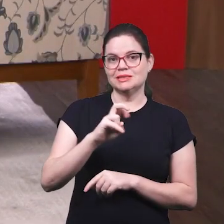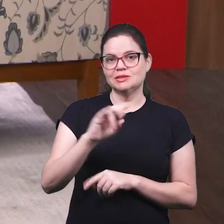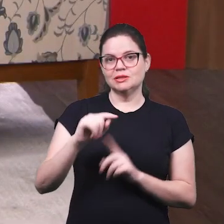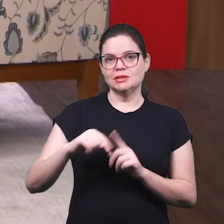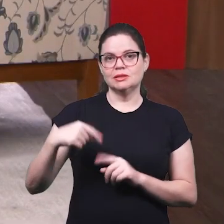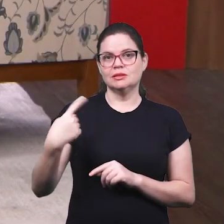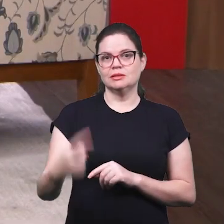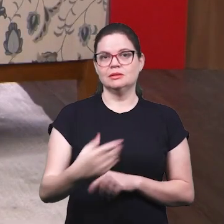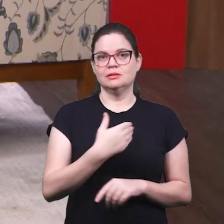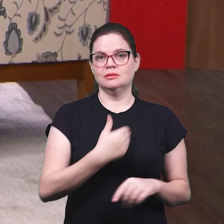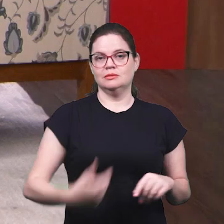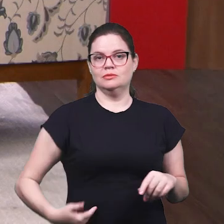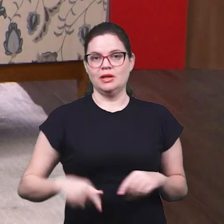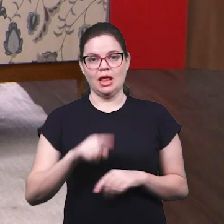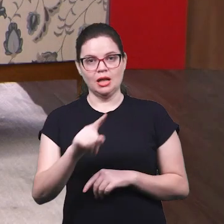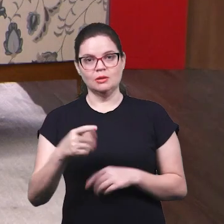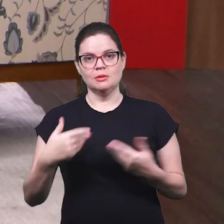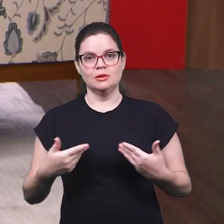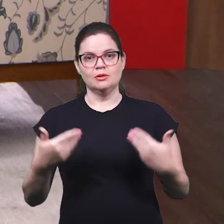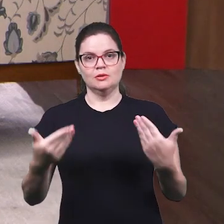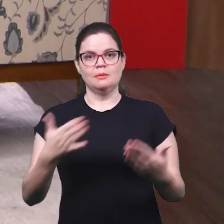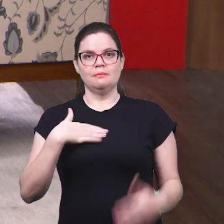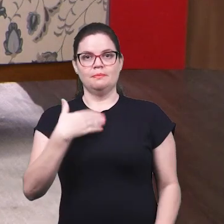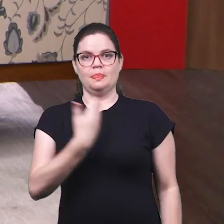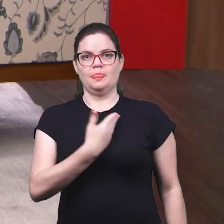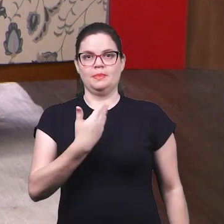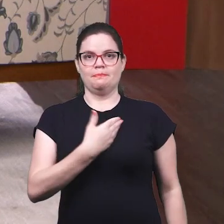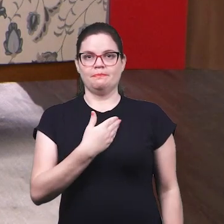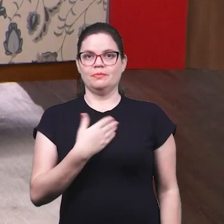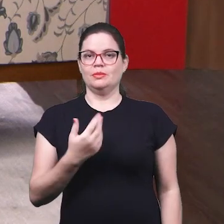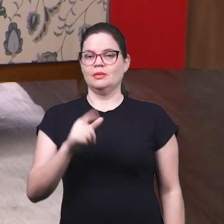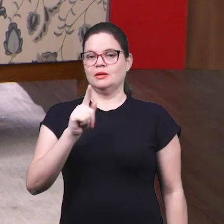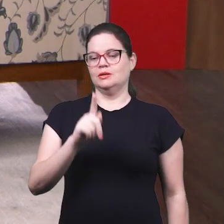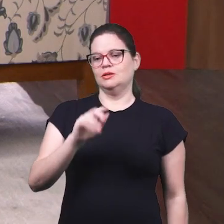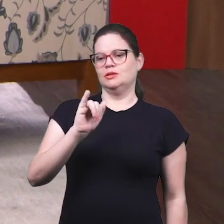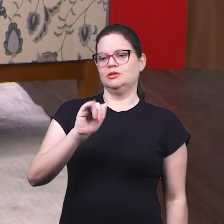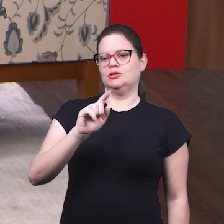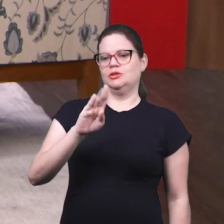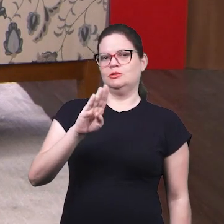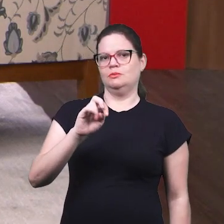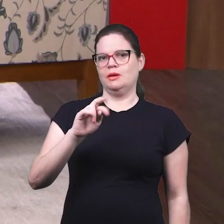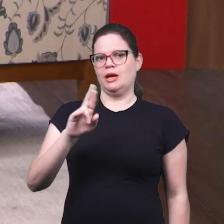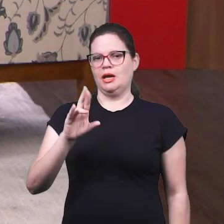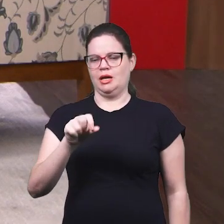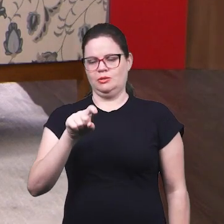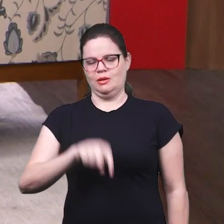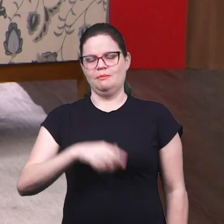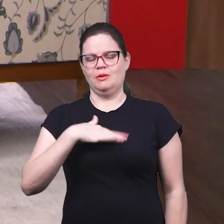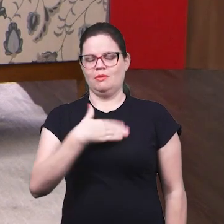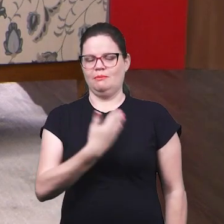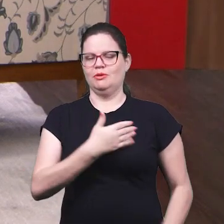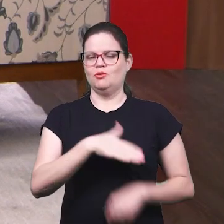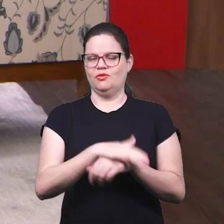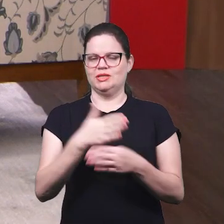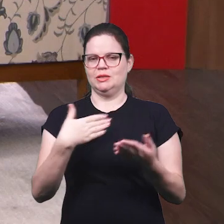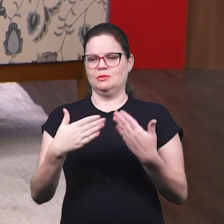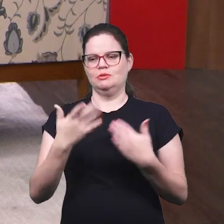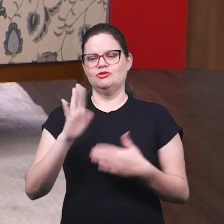O governador era Jones Santos Neves. Esse amigo meu era Gilberto Abalri. Já morreu. Gilberto